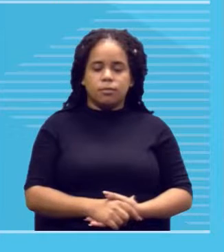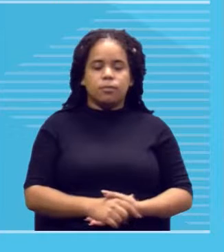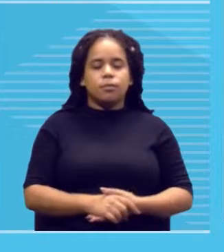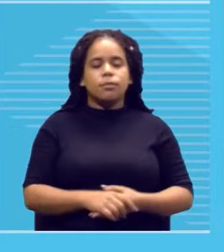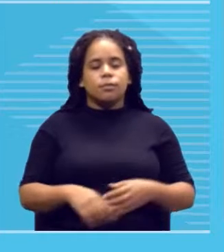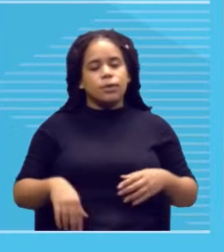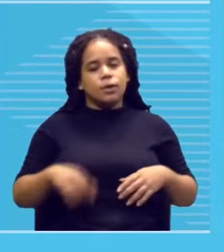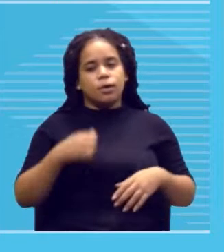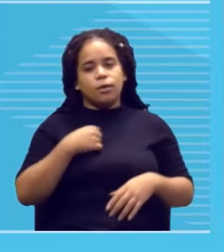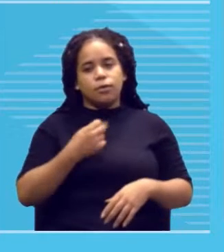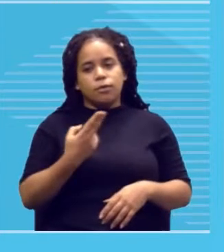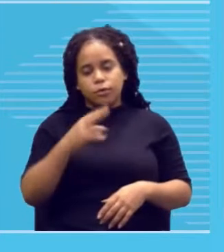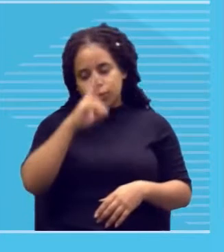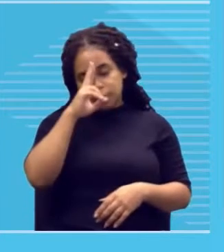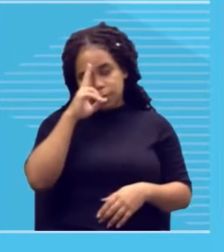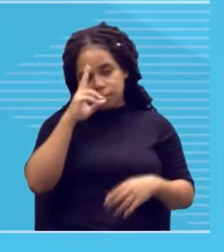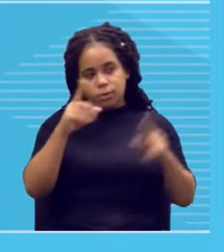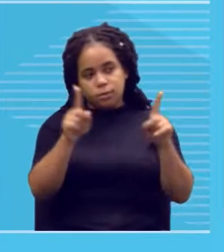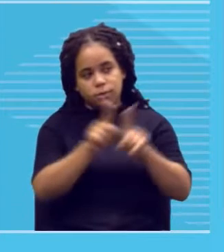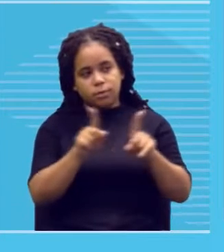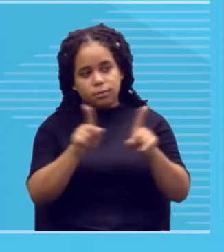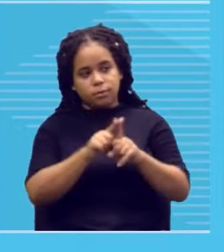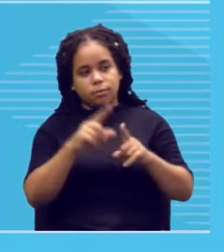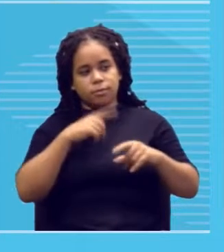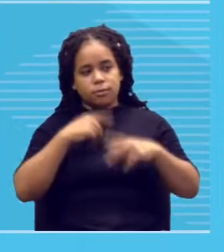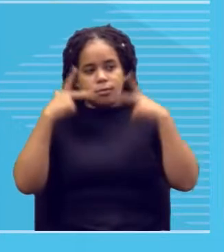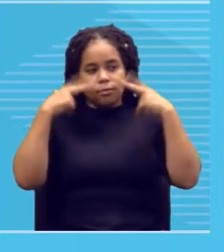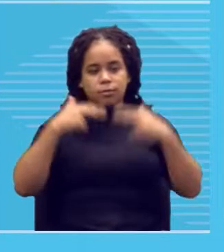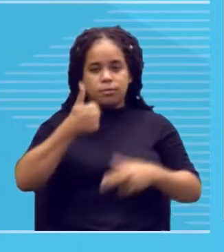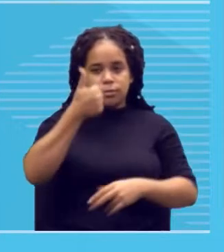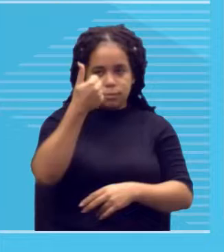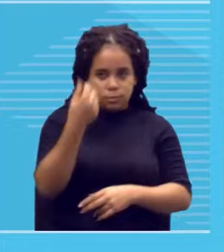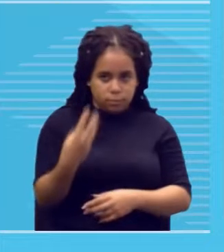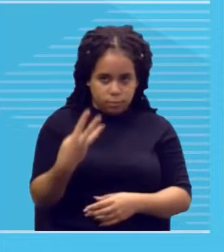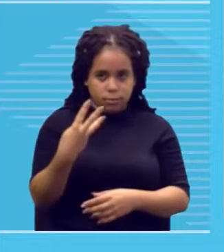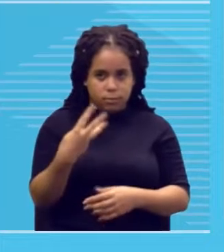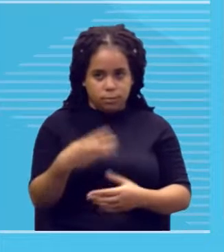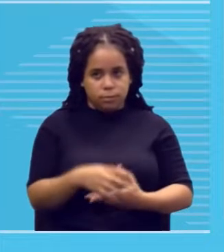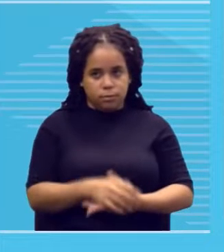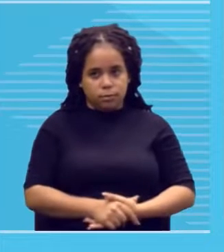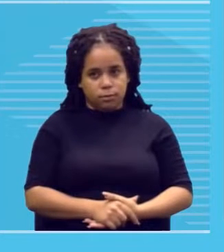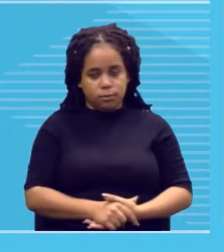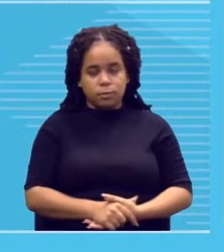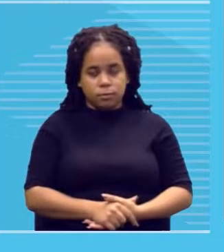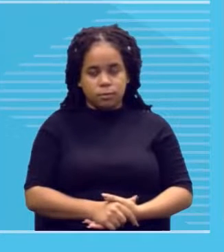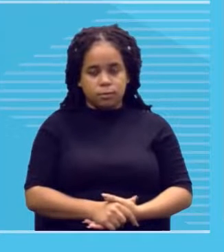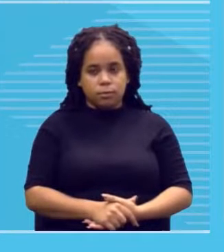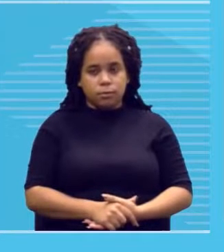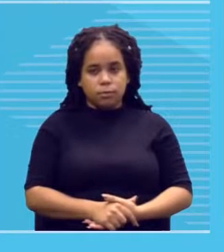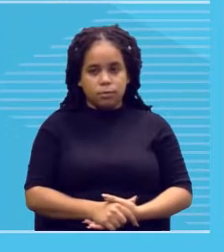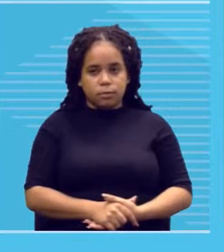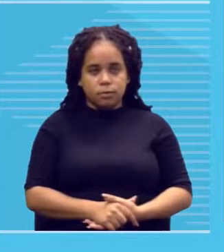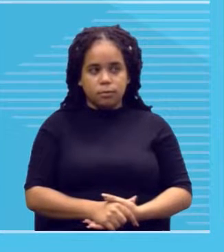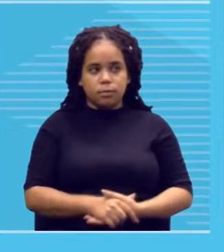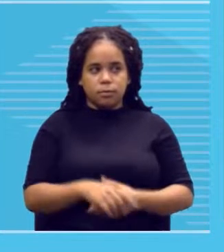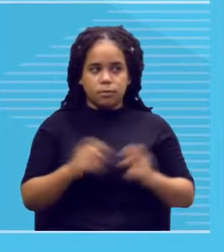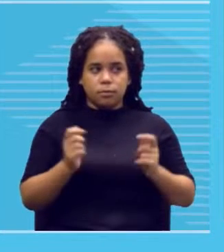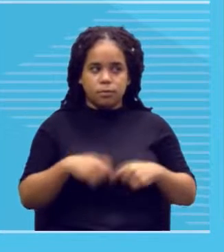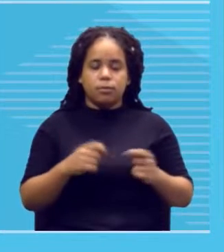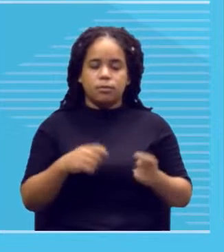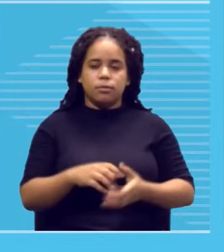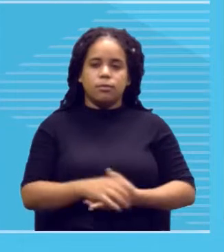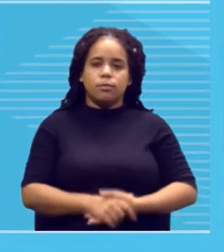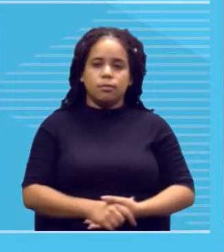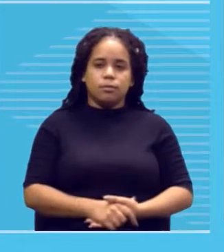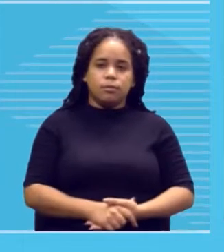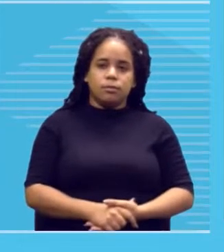13 muito bem muito bem muito bem acho que agora sim a gente termina ou tem mais um aqui ó